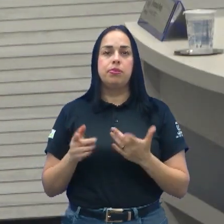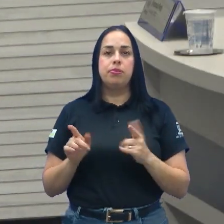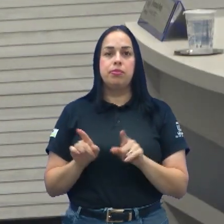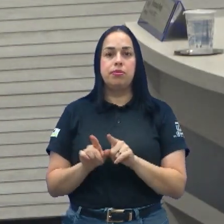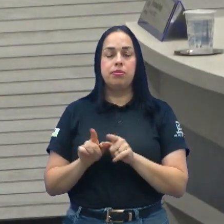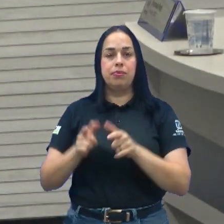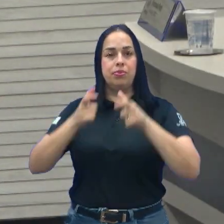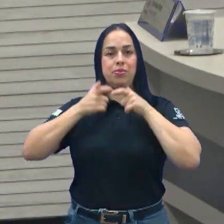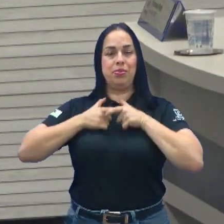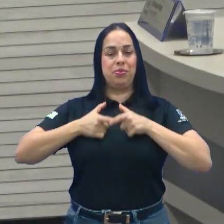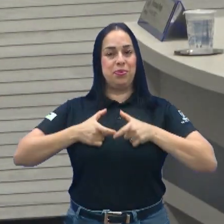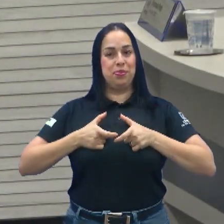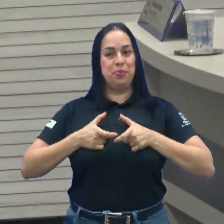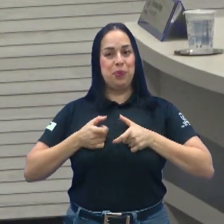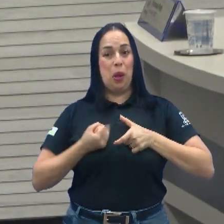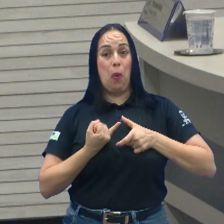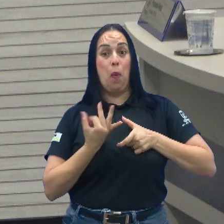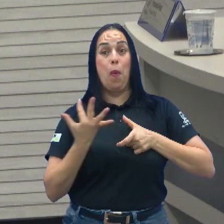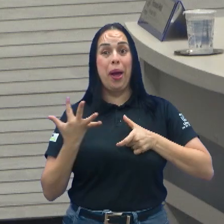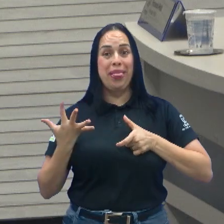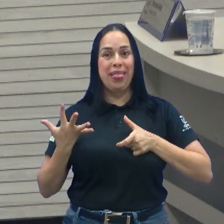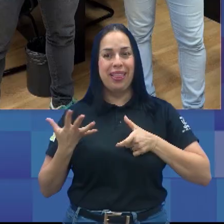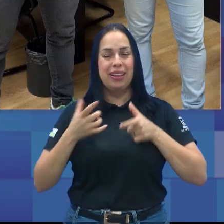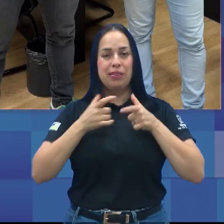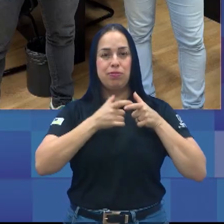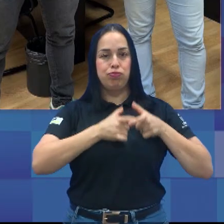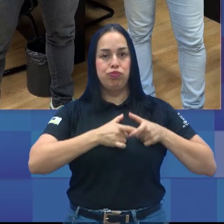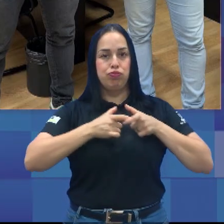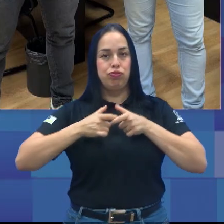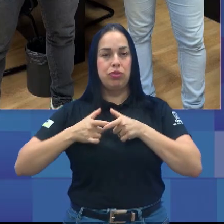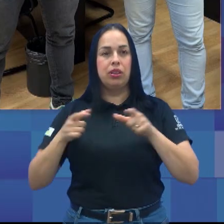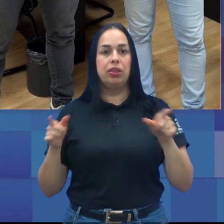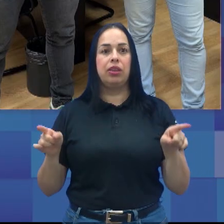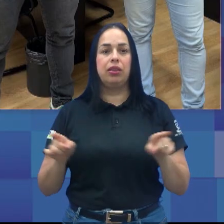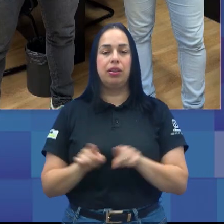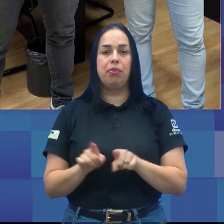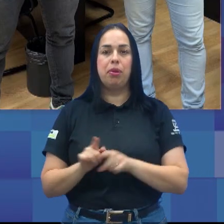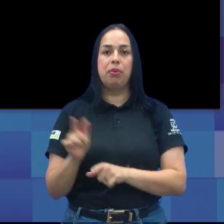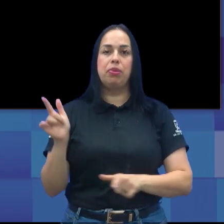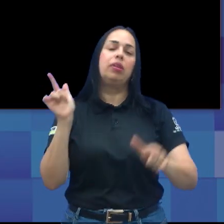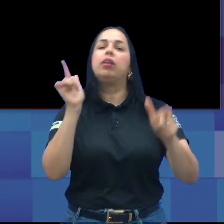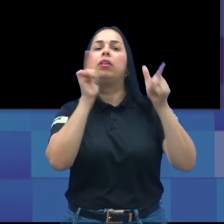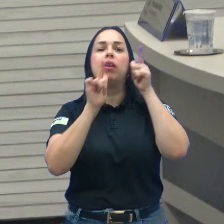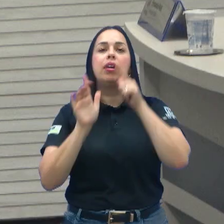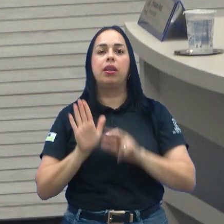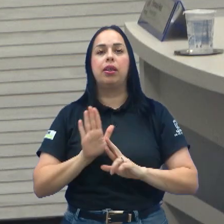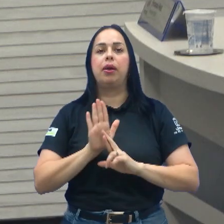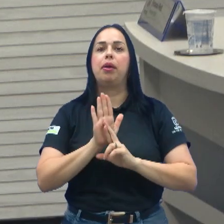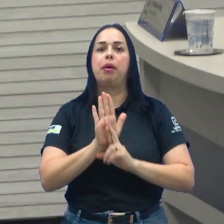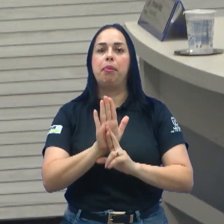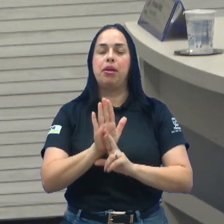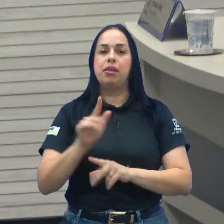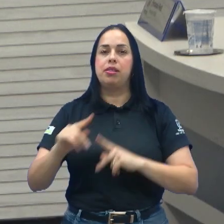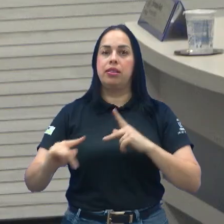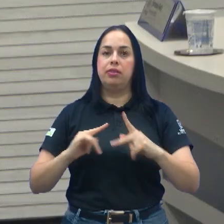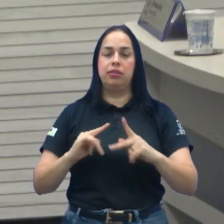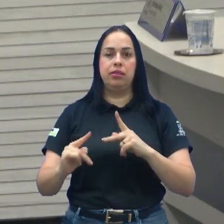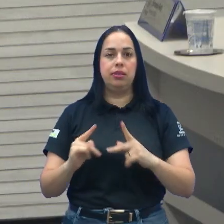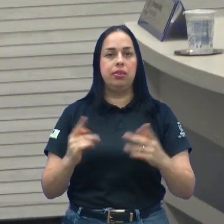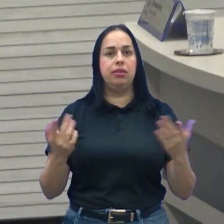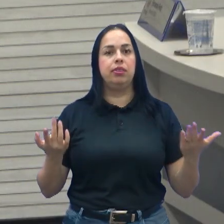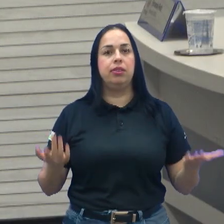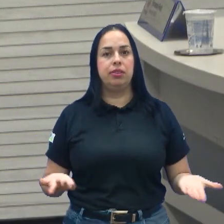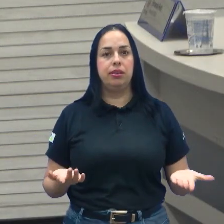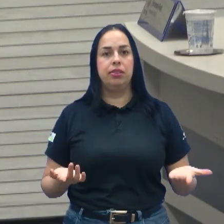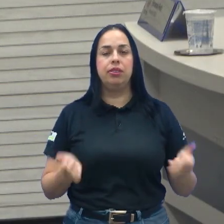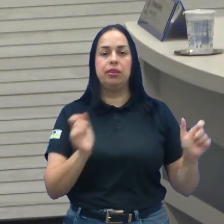estampado aí, as medalhas e o título de campeão, representando a nossa cidade de São José dos Campos. A